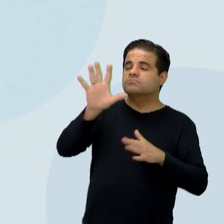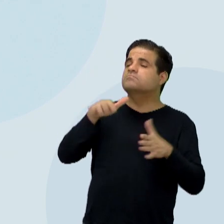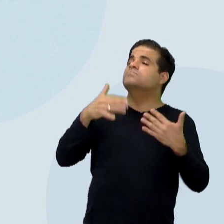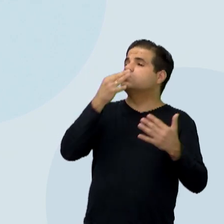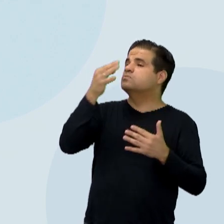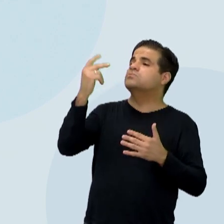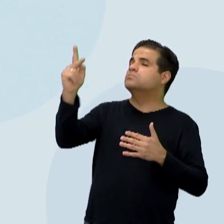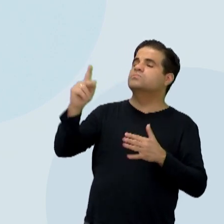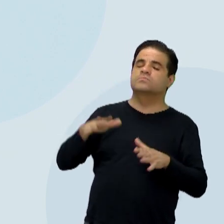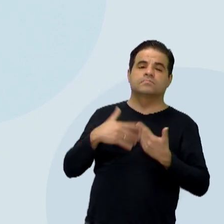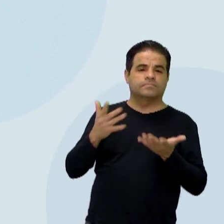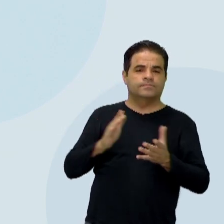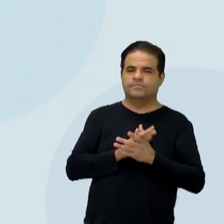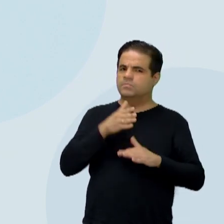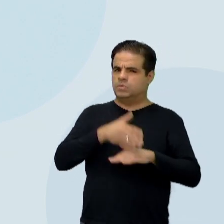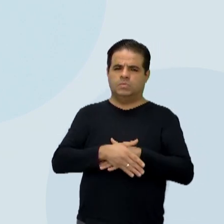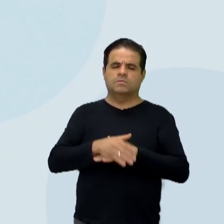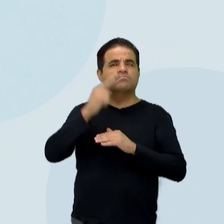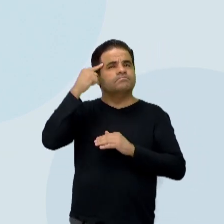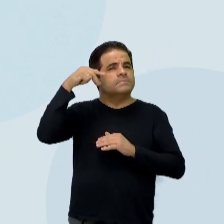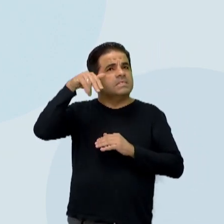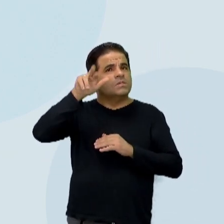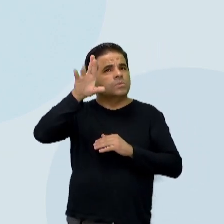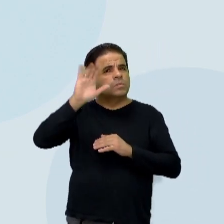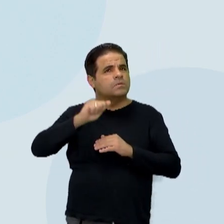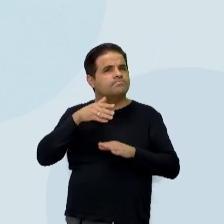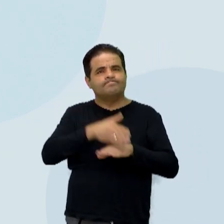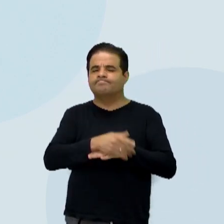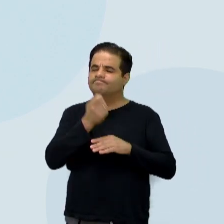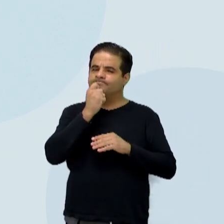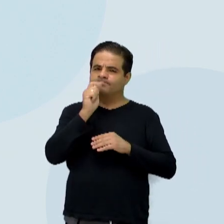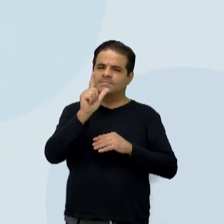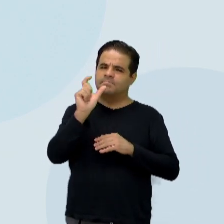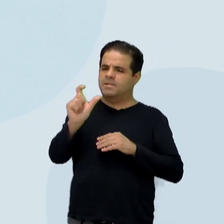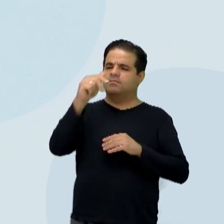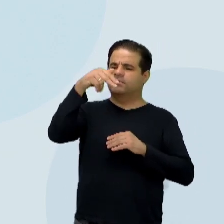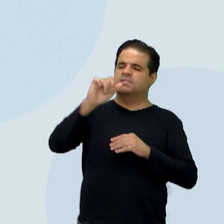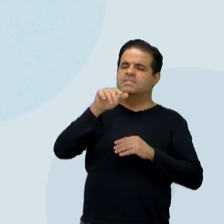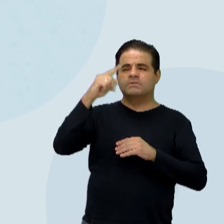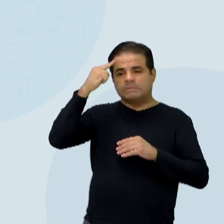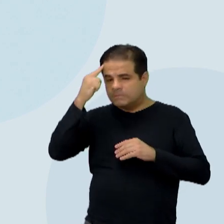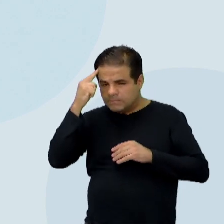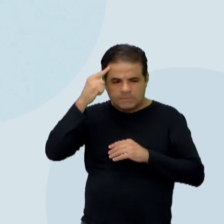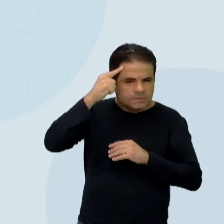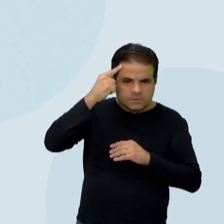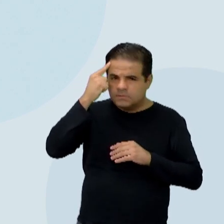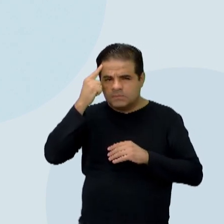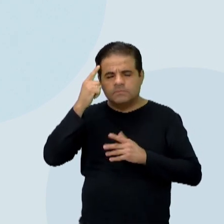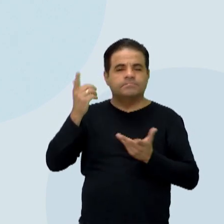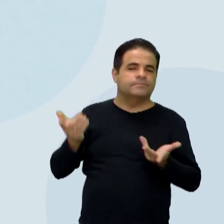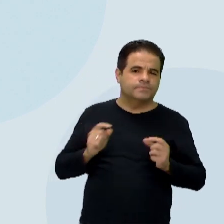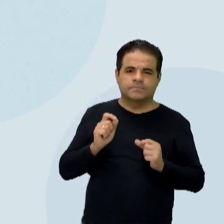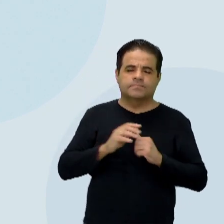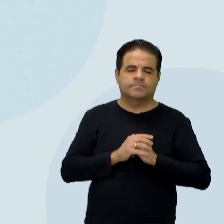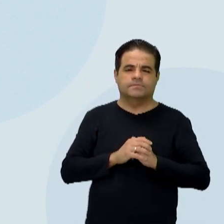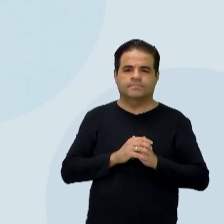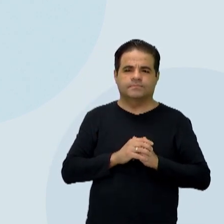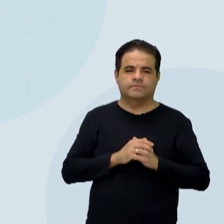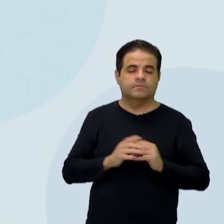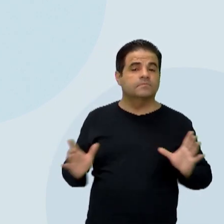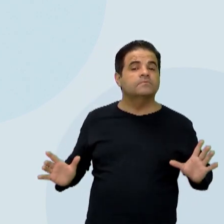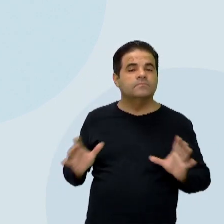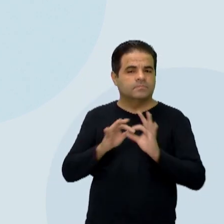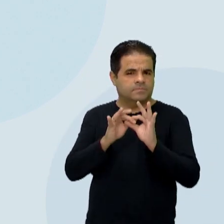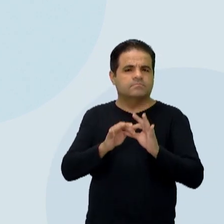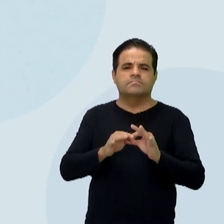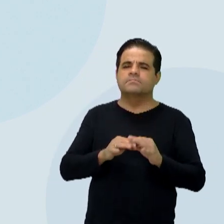senhora acha? Mas não entre na neura. Essa palavra neura, será que uma é gíria, neurônios? Né? Tá mais ligado